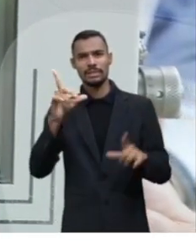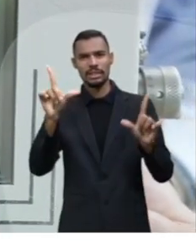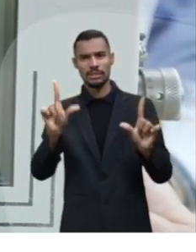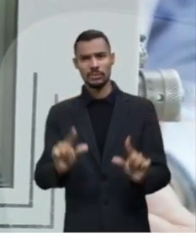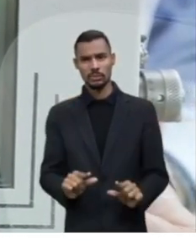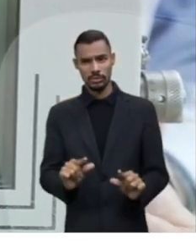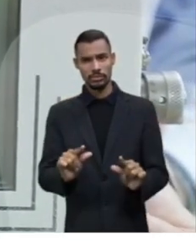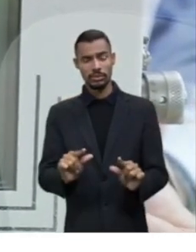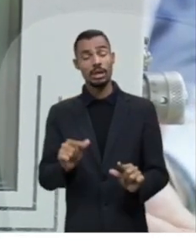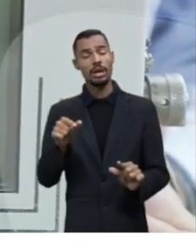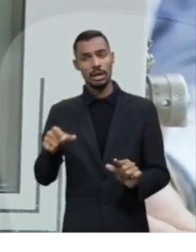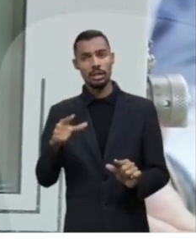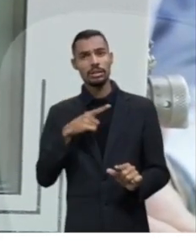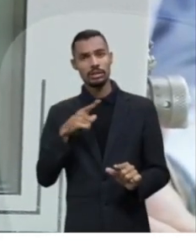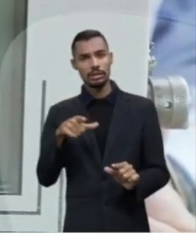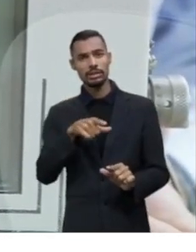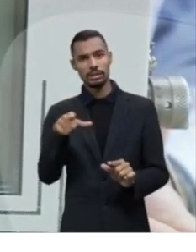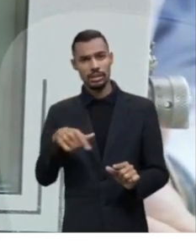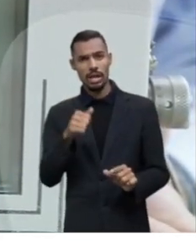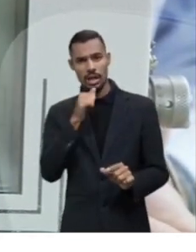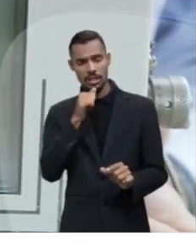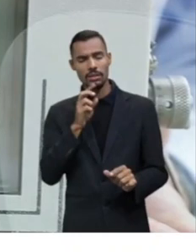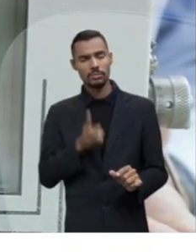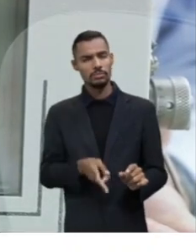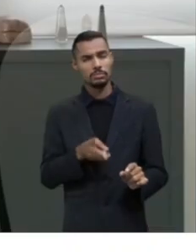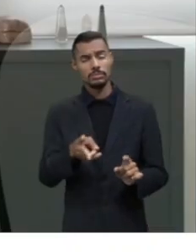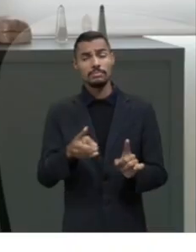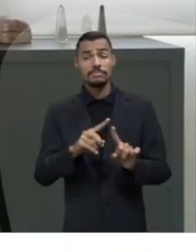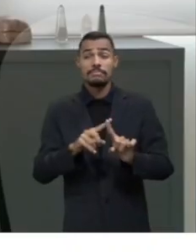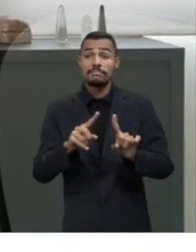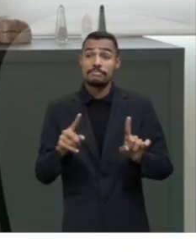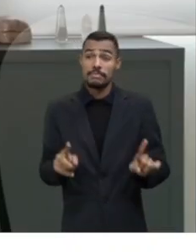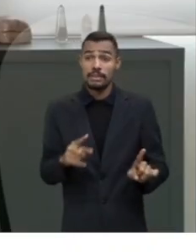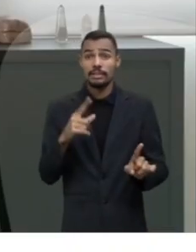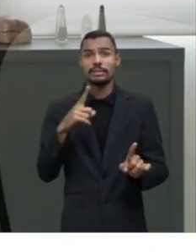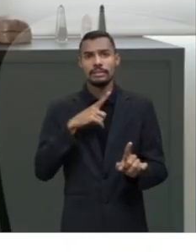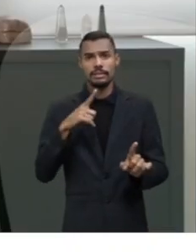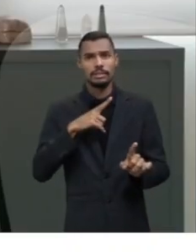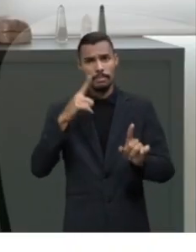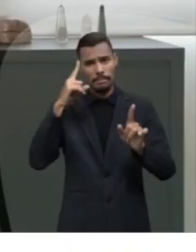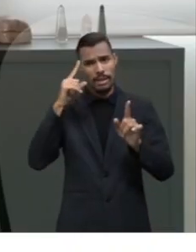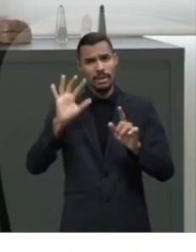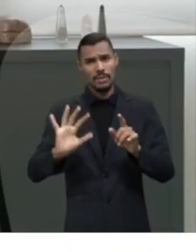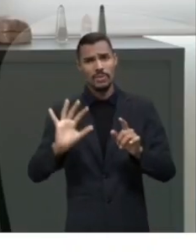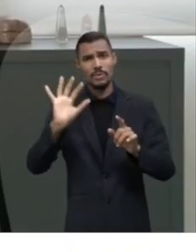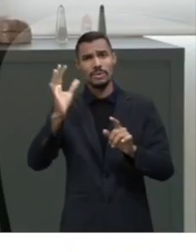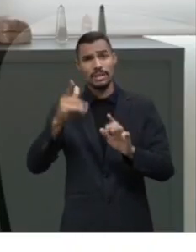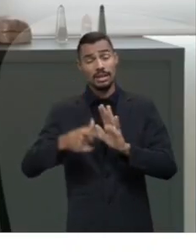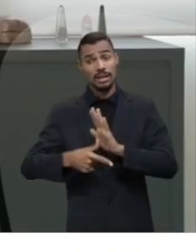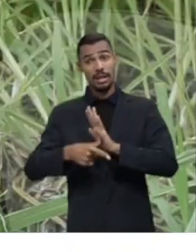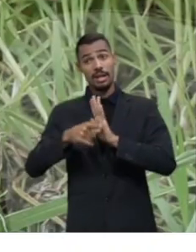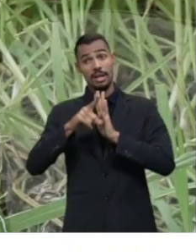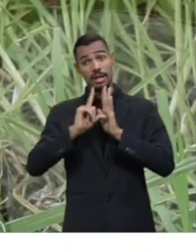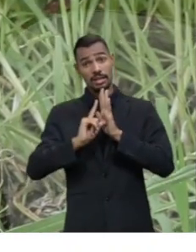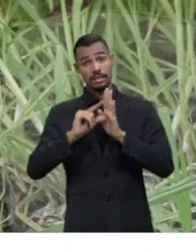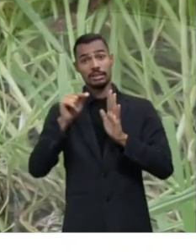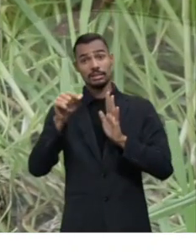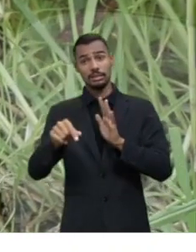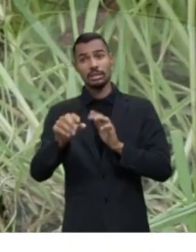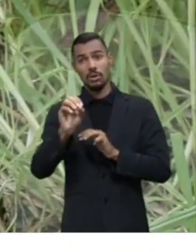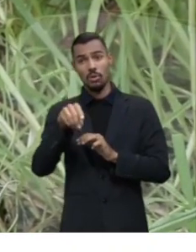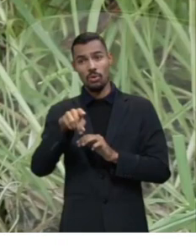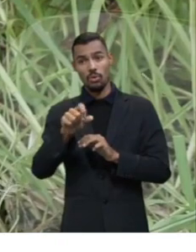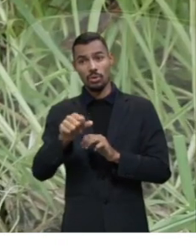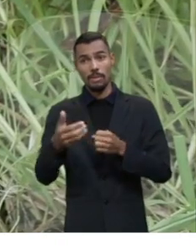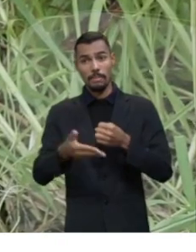redução de seção, a onda ainda assim prossegue, só que a gente tem uma reflexão que ocorre antes da onda